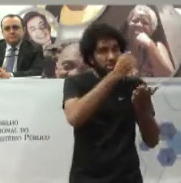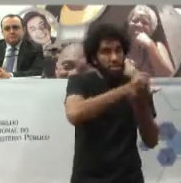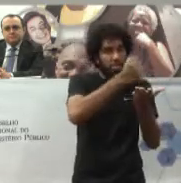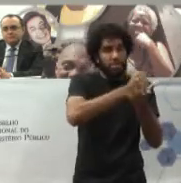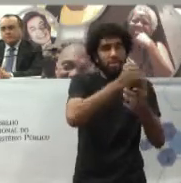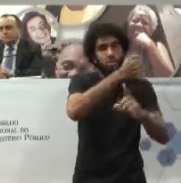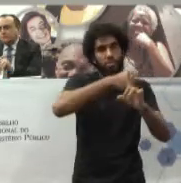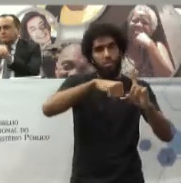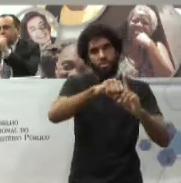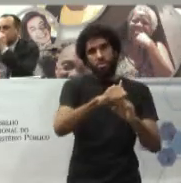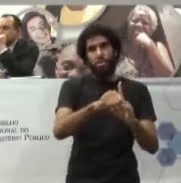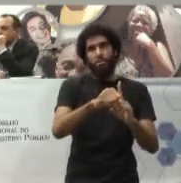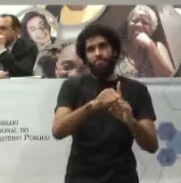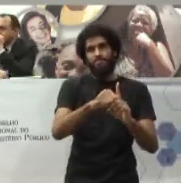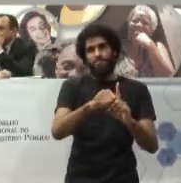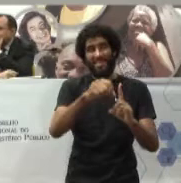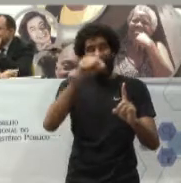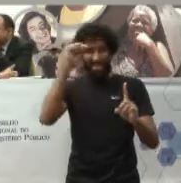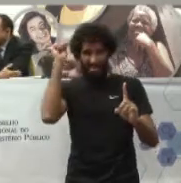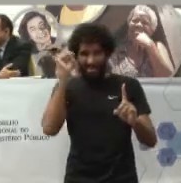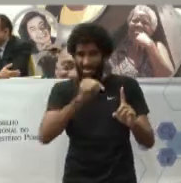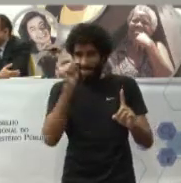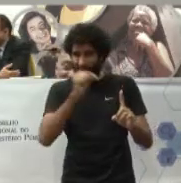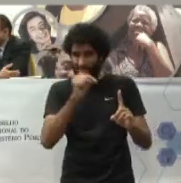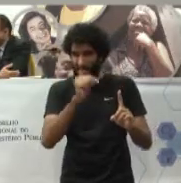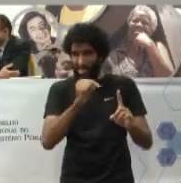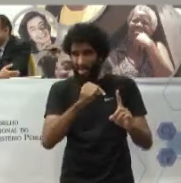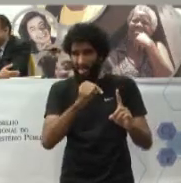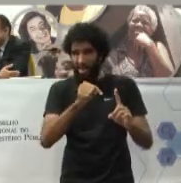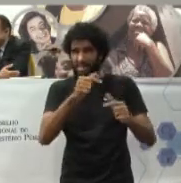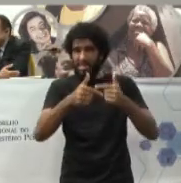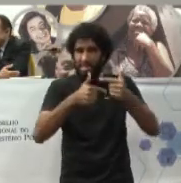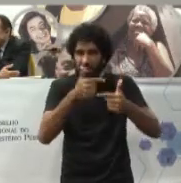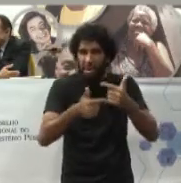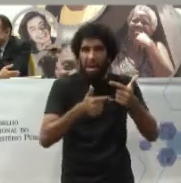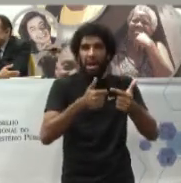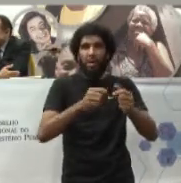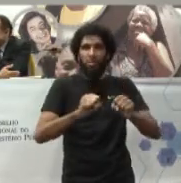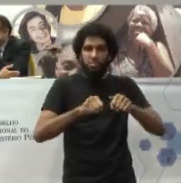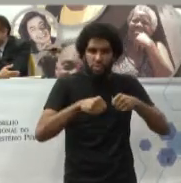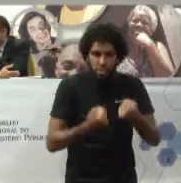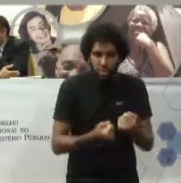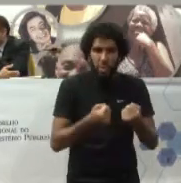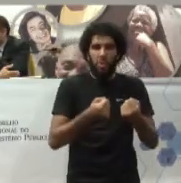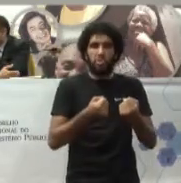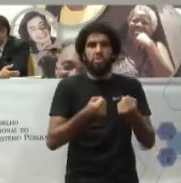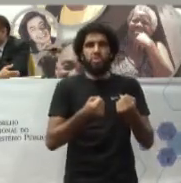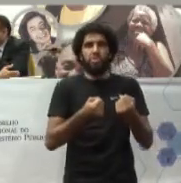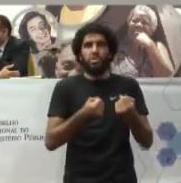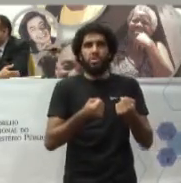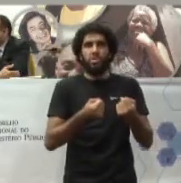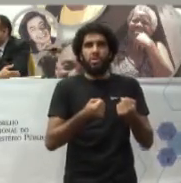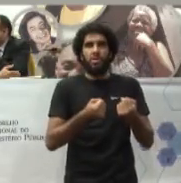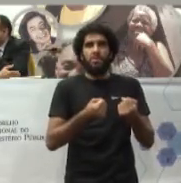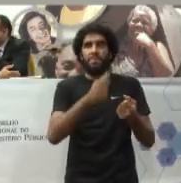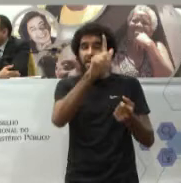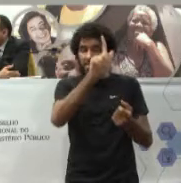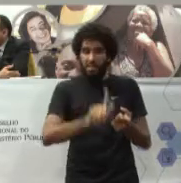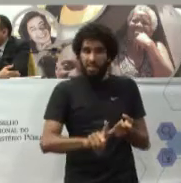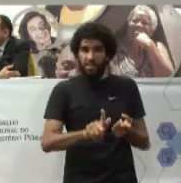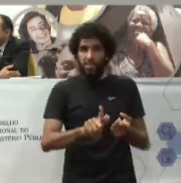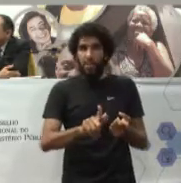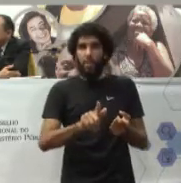social essa essa atividade e se esse regramento ele tem muitas vezes